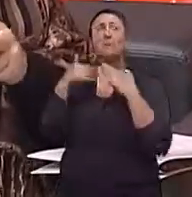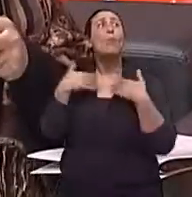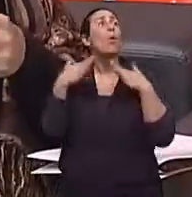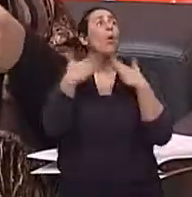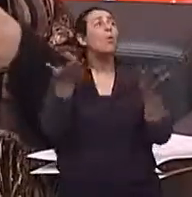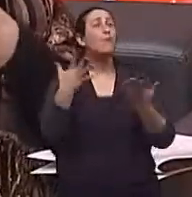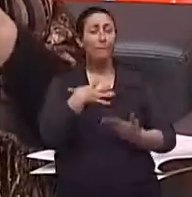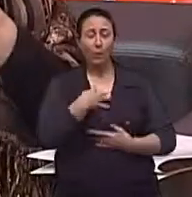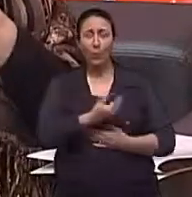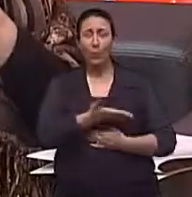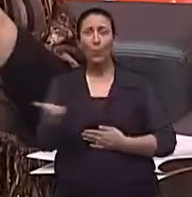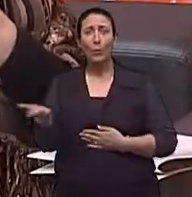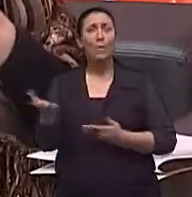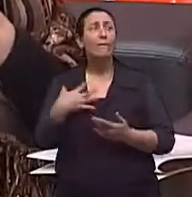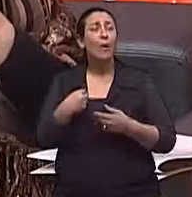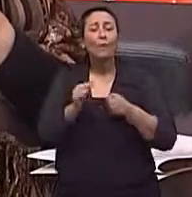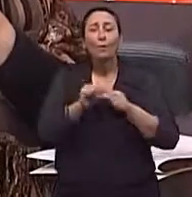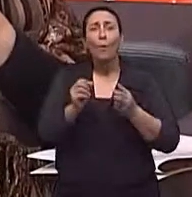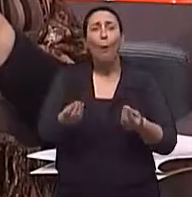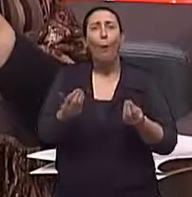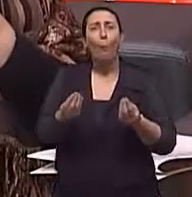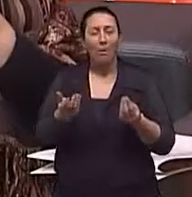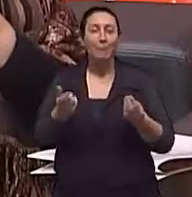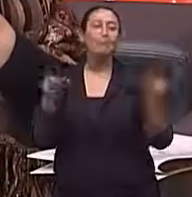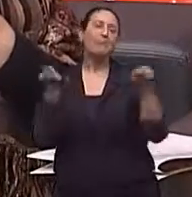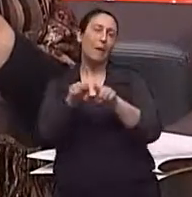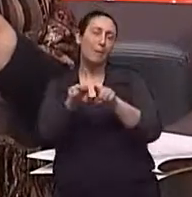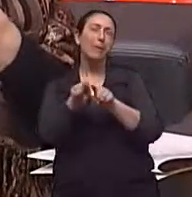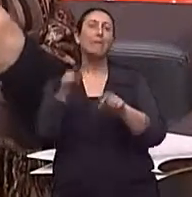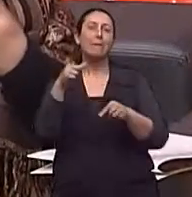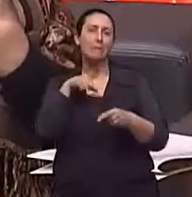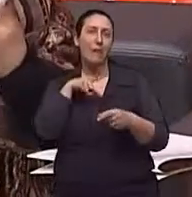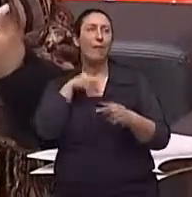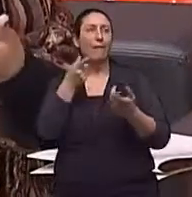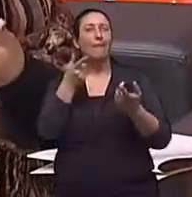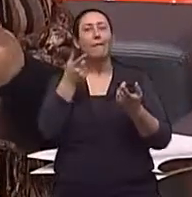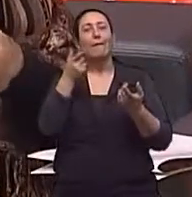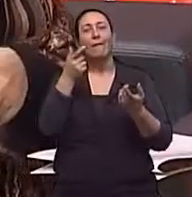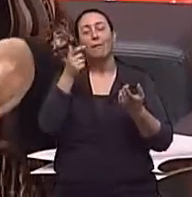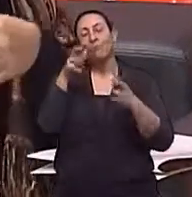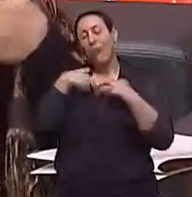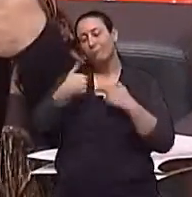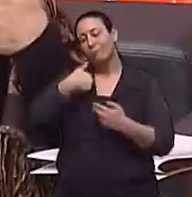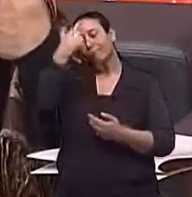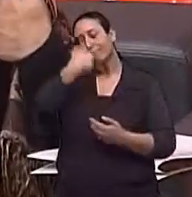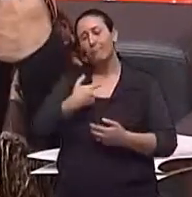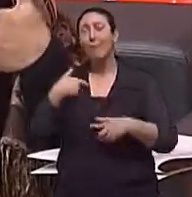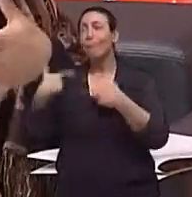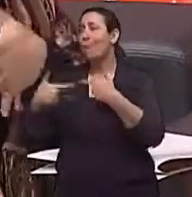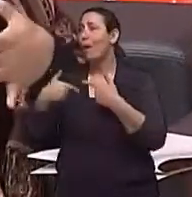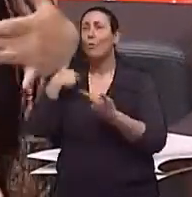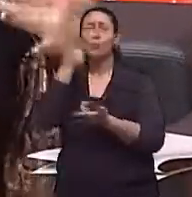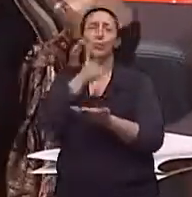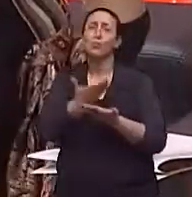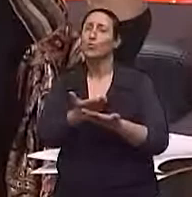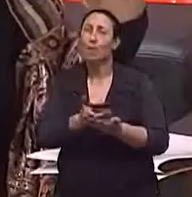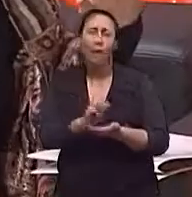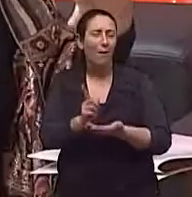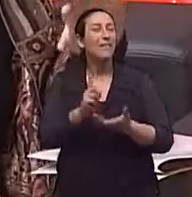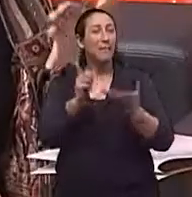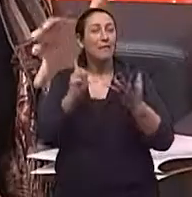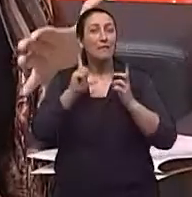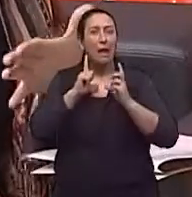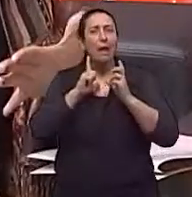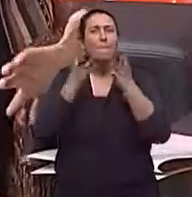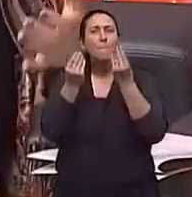tem toda uma questão uma questão de vulnerabilidade com relação à questão de escolaridade que elas não conseguem estudar então se